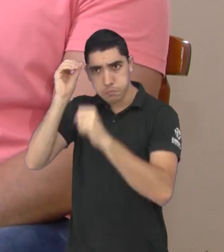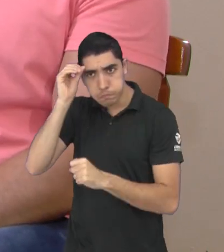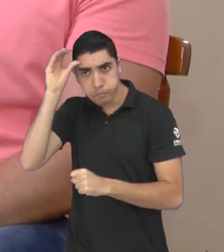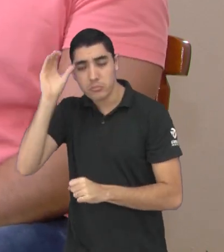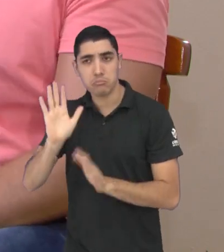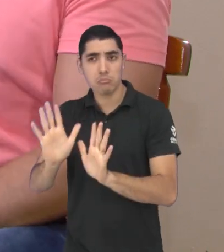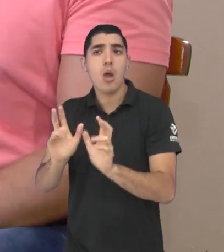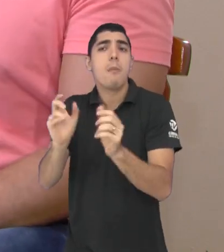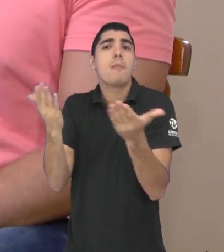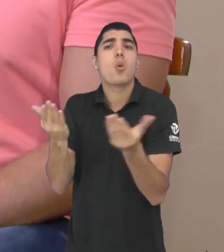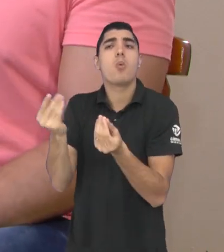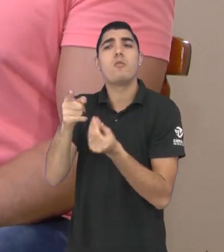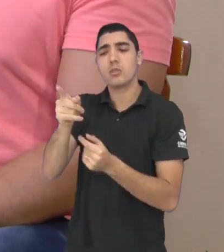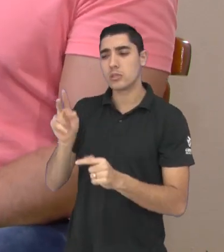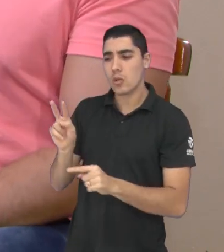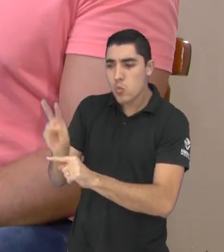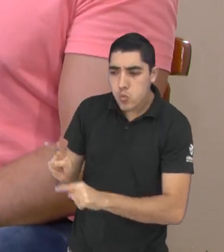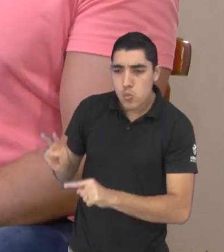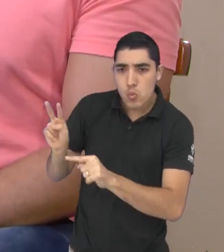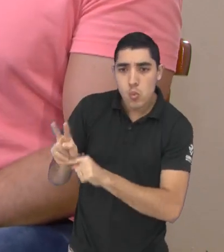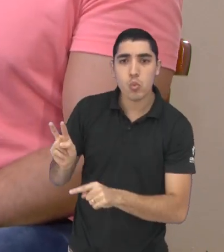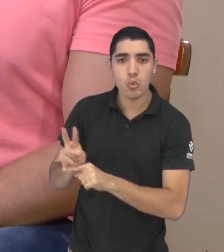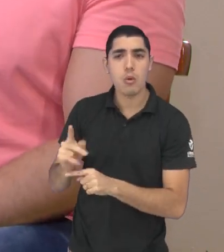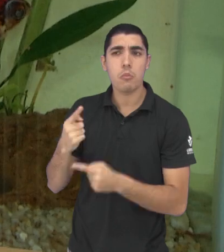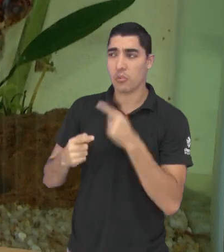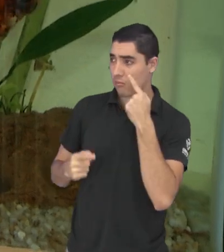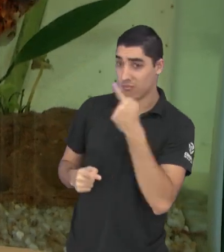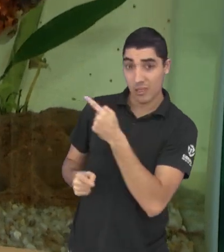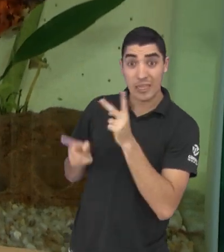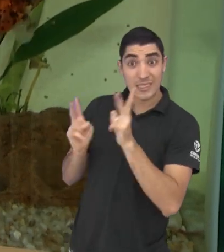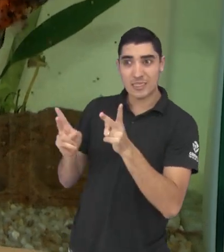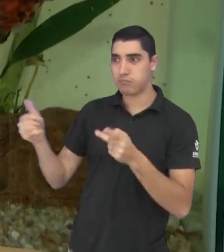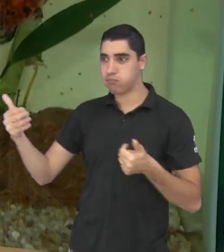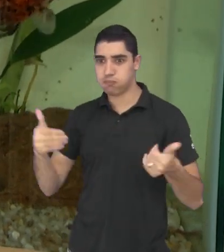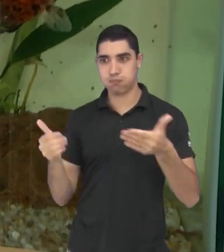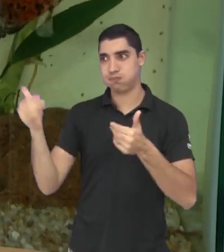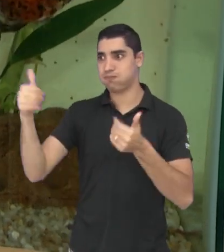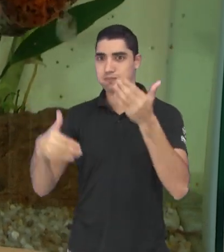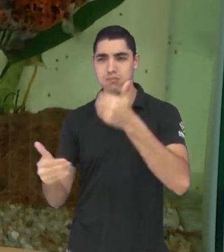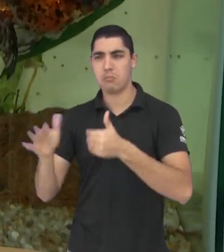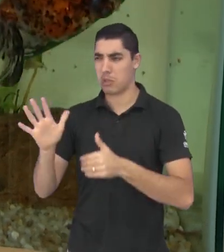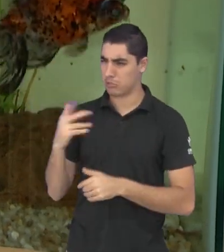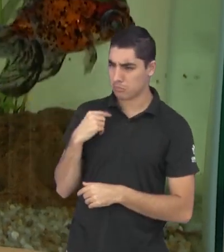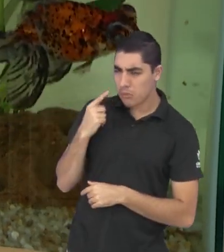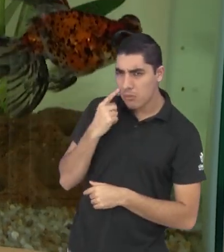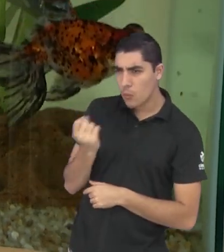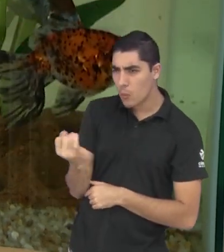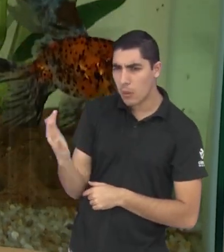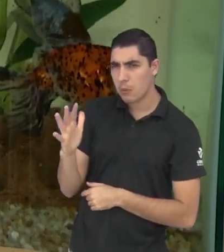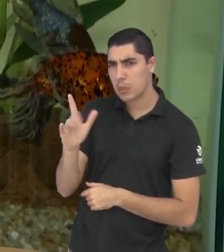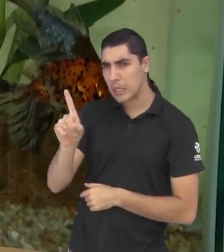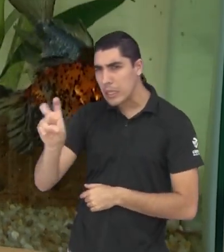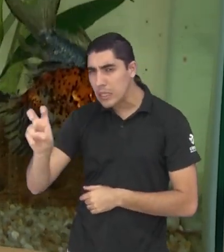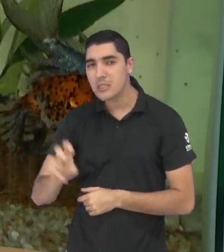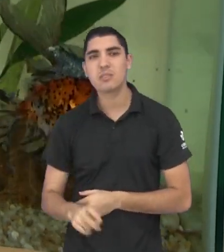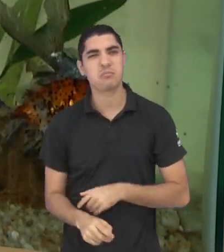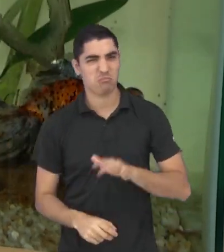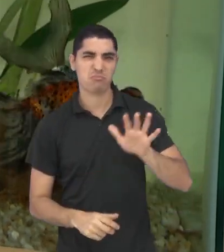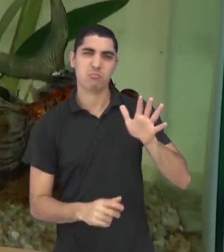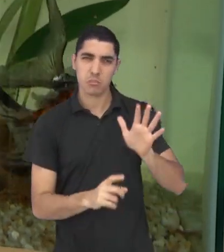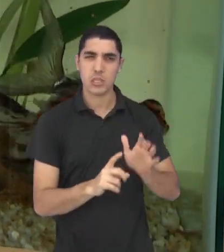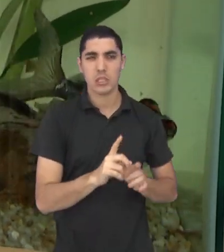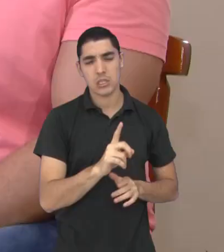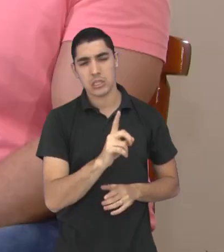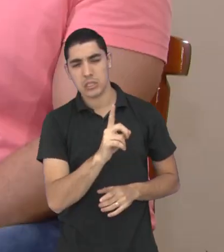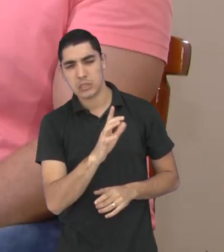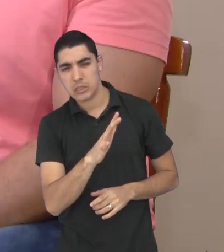o aquário? Porque você tem aqui, pelo menos, não sei, não dá pra contar porque eles estão nadando o tempo inteiro aqui, mas pelo menos uns 15 ali você tem, né? Tem em volta